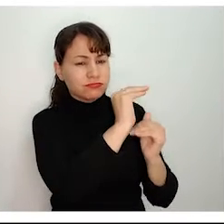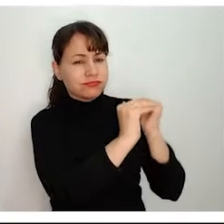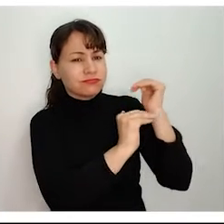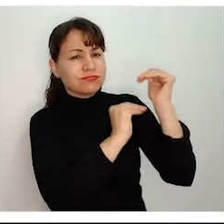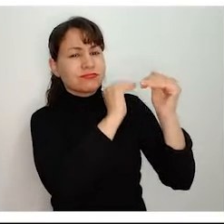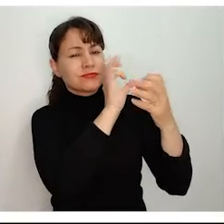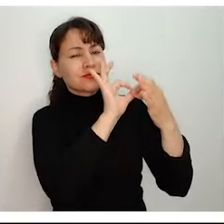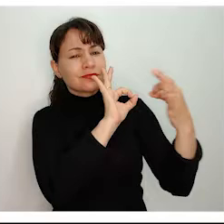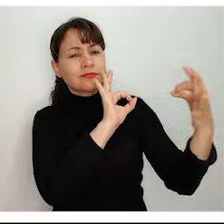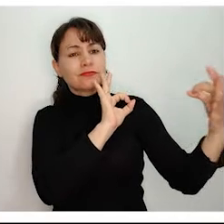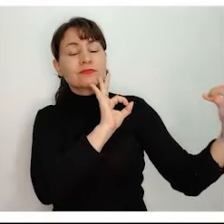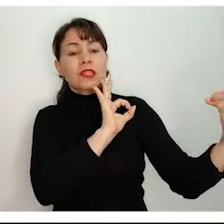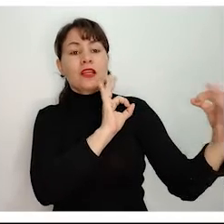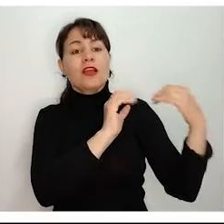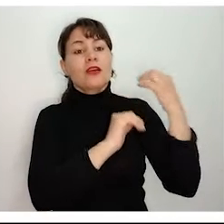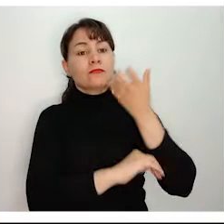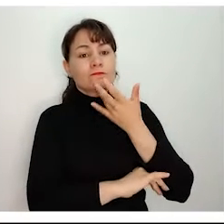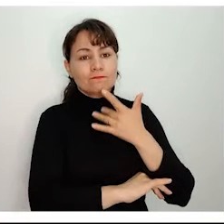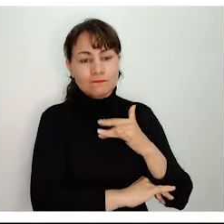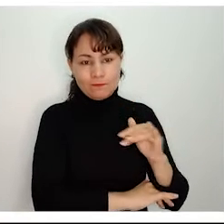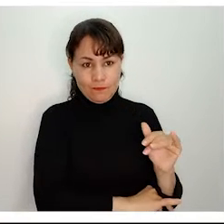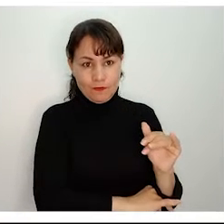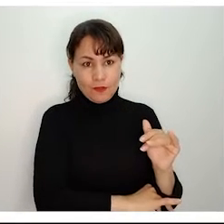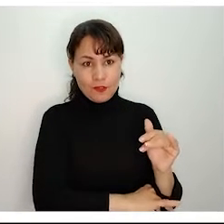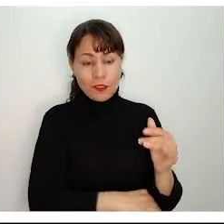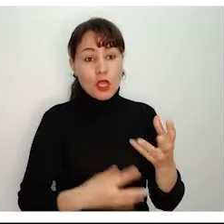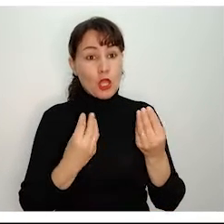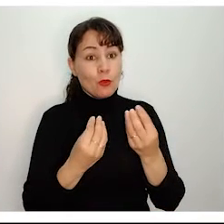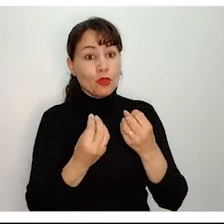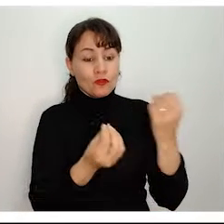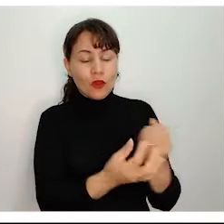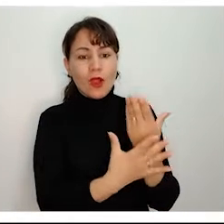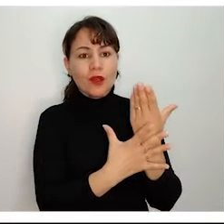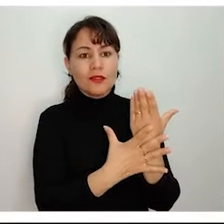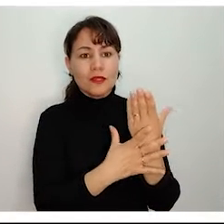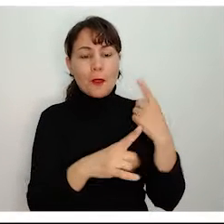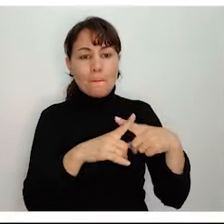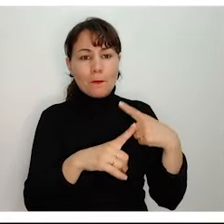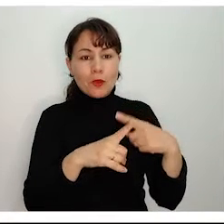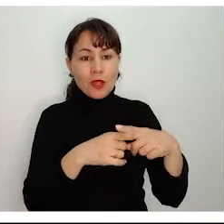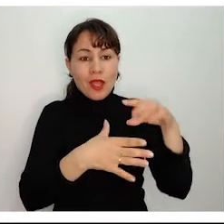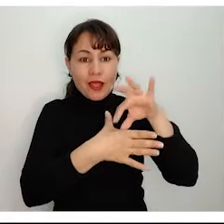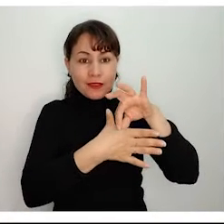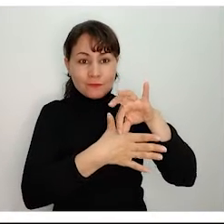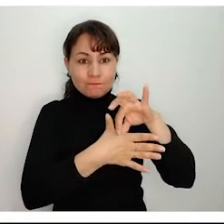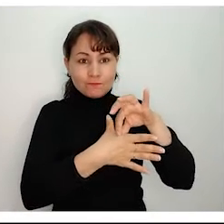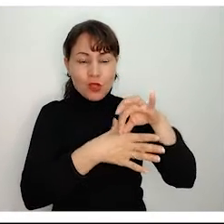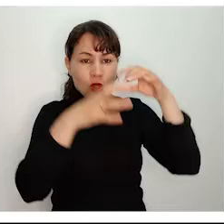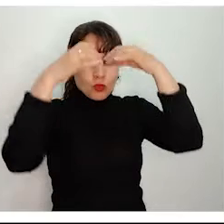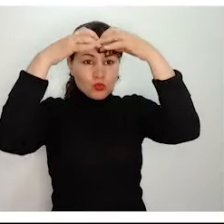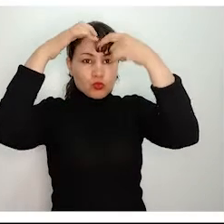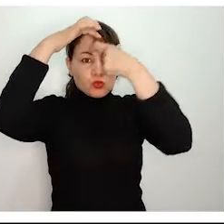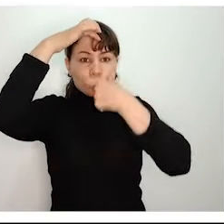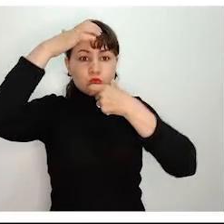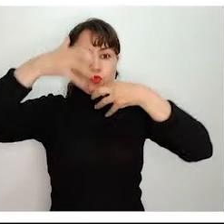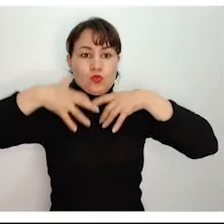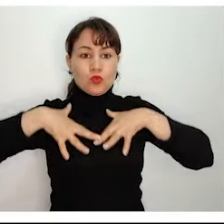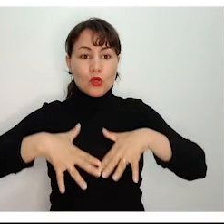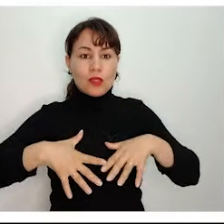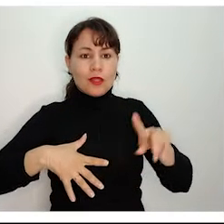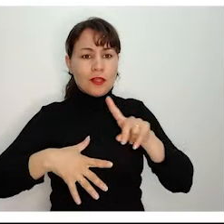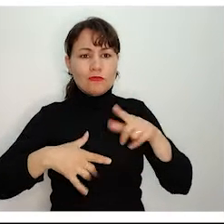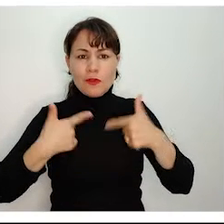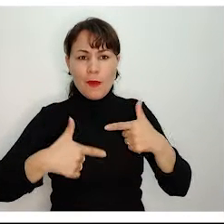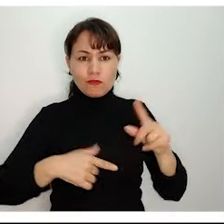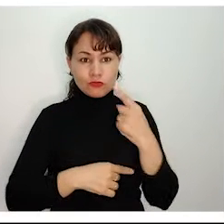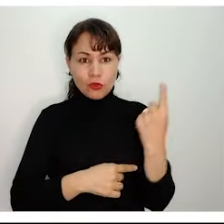longo do desenvolvimento dessa criança. E circuitos vão se formando, porque as células do sistema nervoso